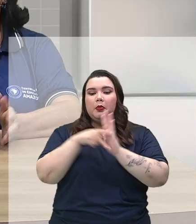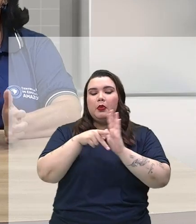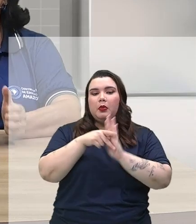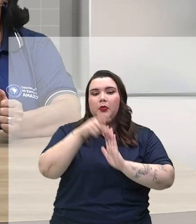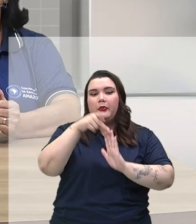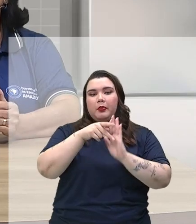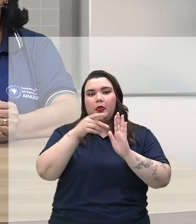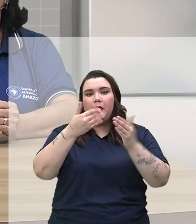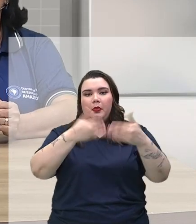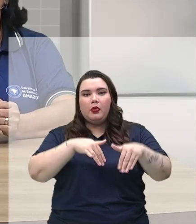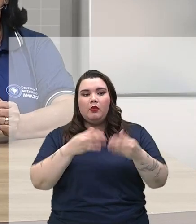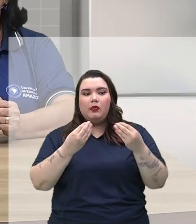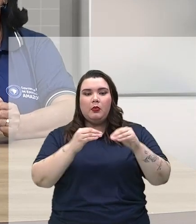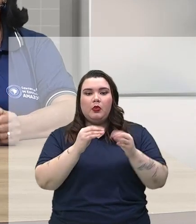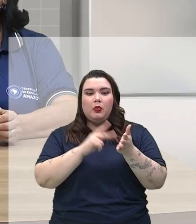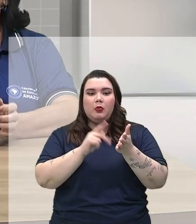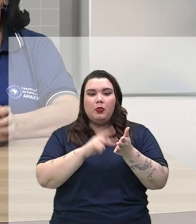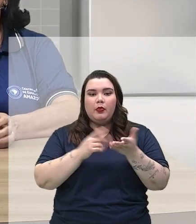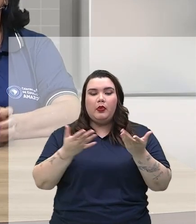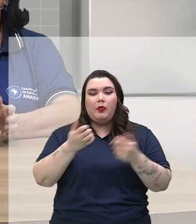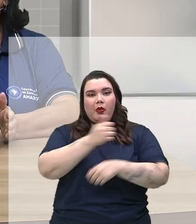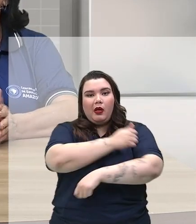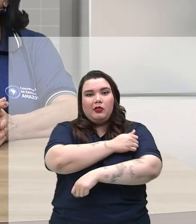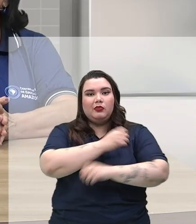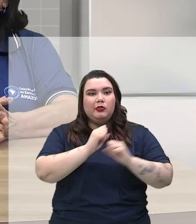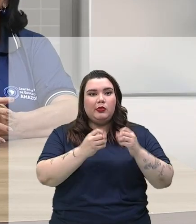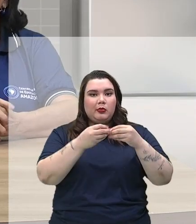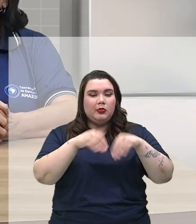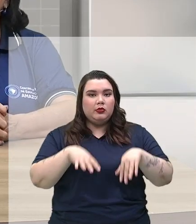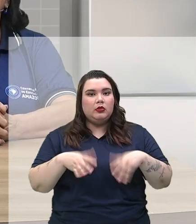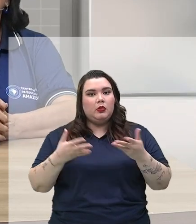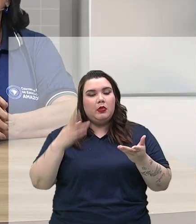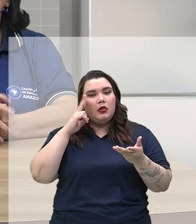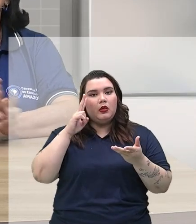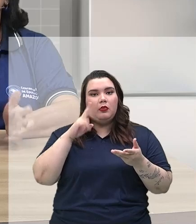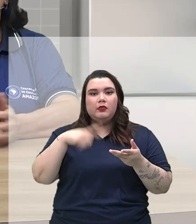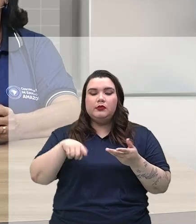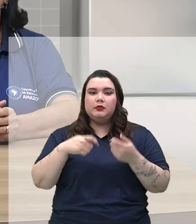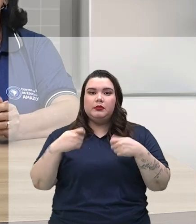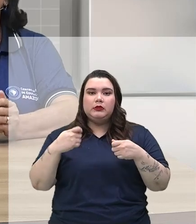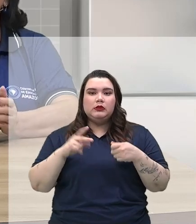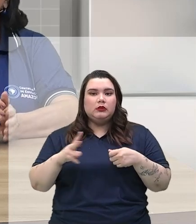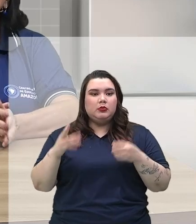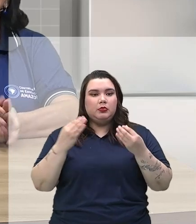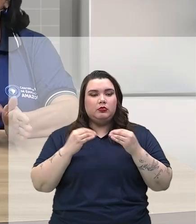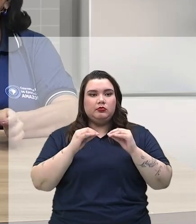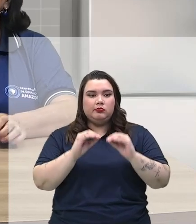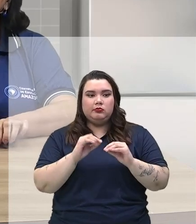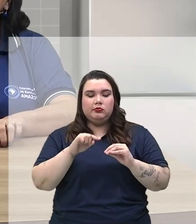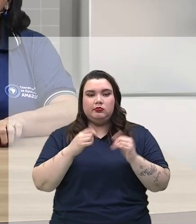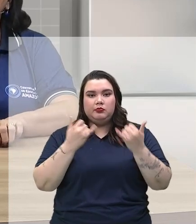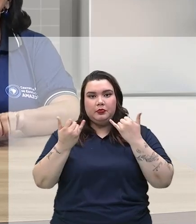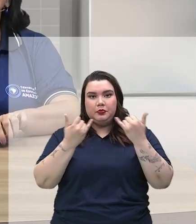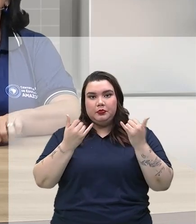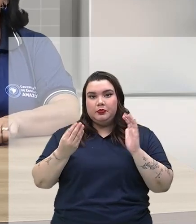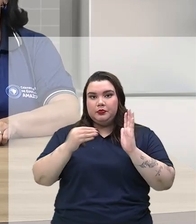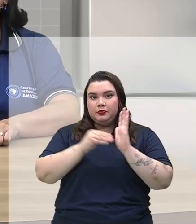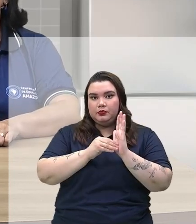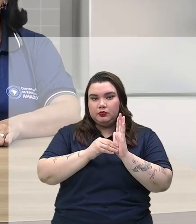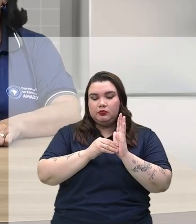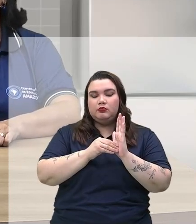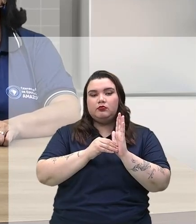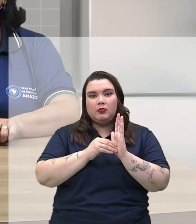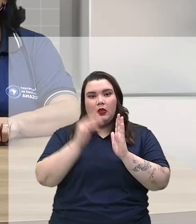socioeducacionais e prejudica o aluno, né? Então, lembrar que toda vez você deve adicionar esse ponto, considerando os itens